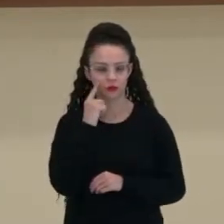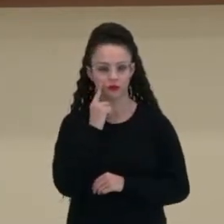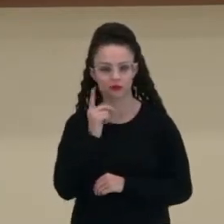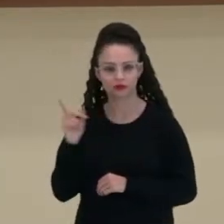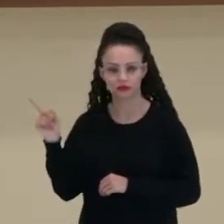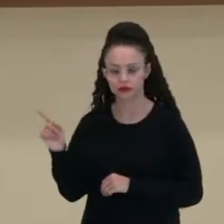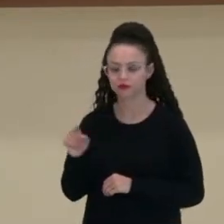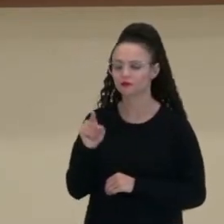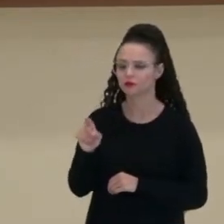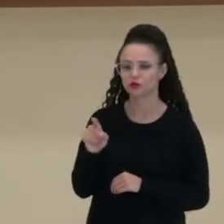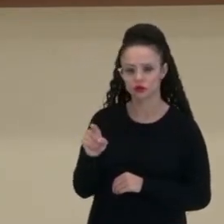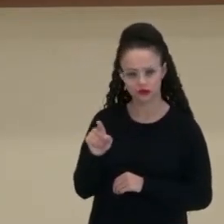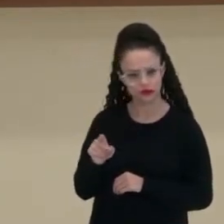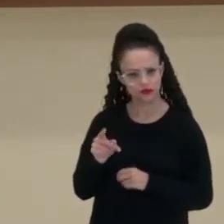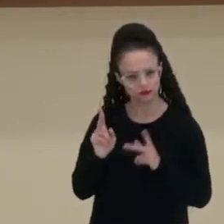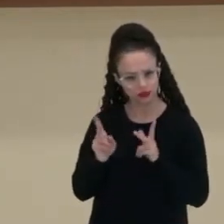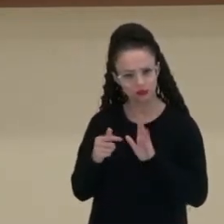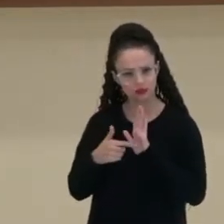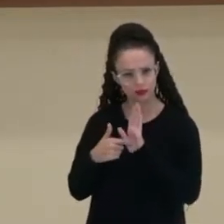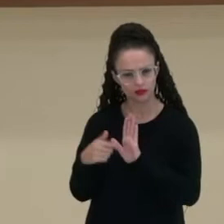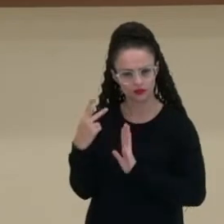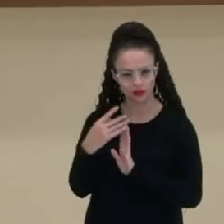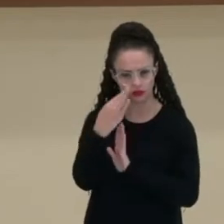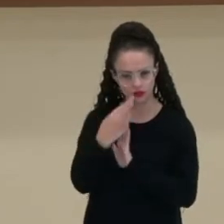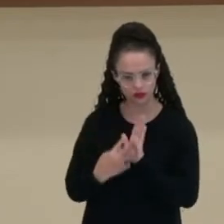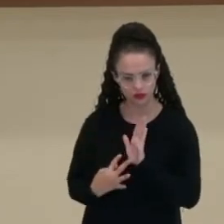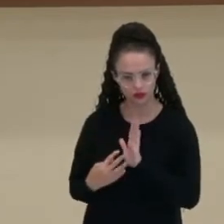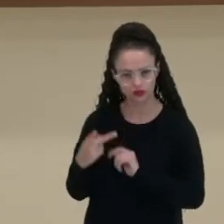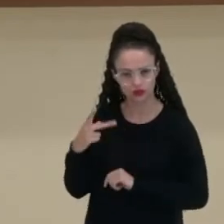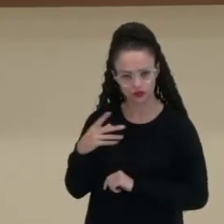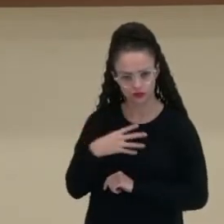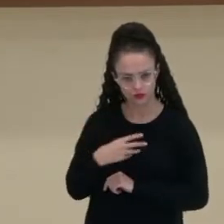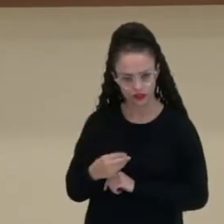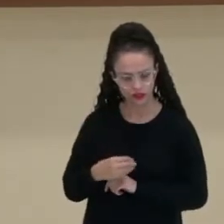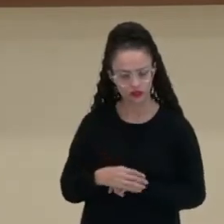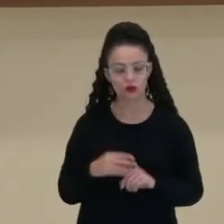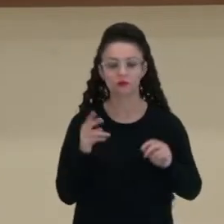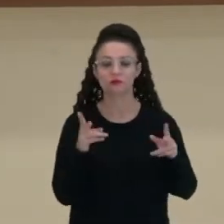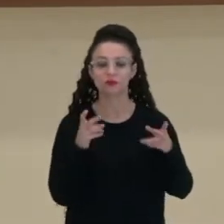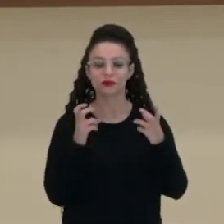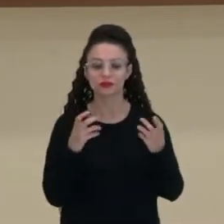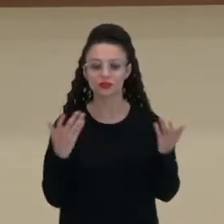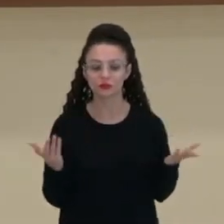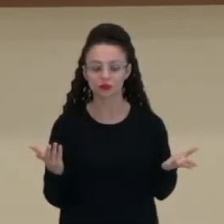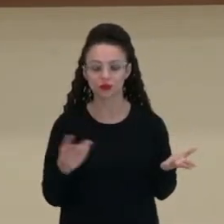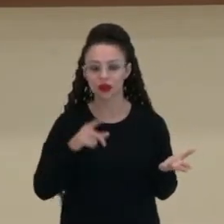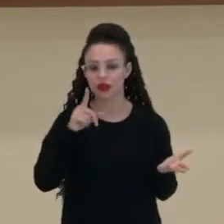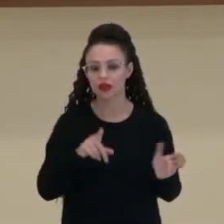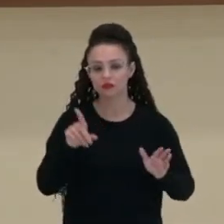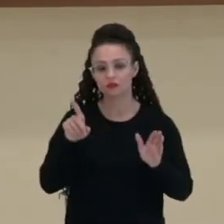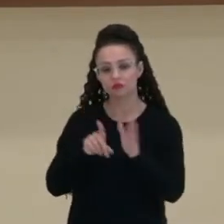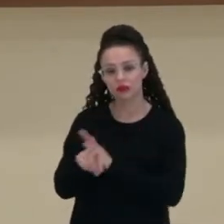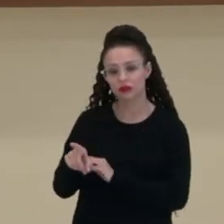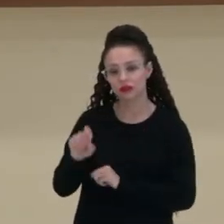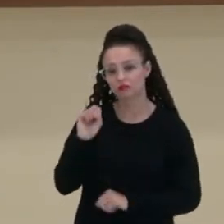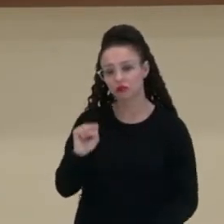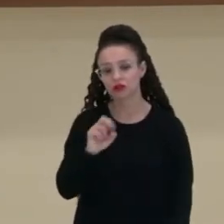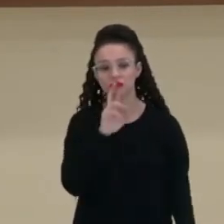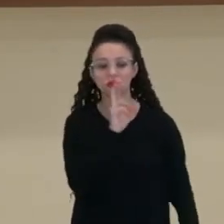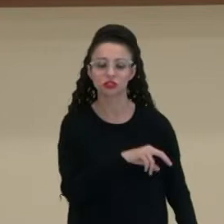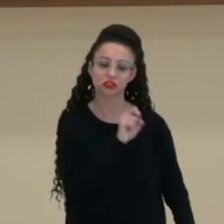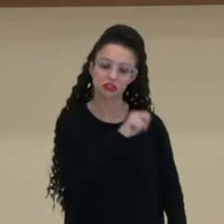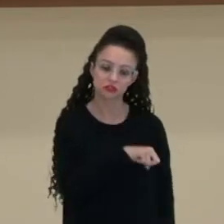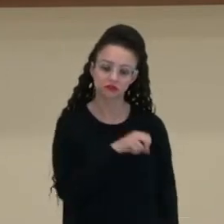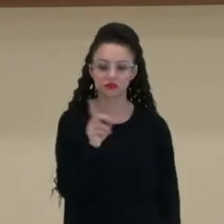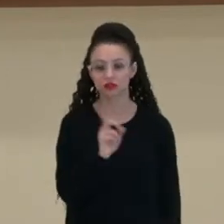a senhora costumava submeter seus escritos a seu filho? Perceba, é uma pergunta que ela pode só dizer sim